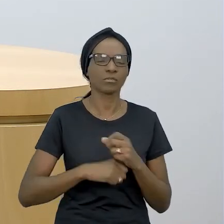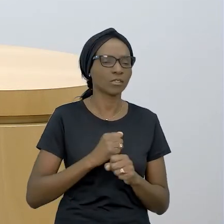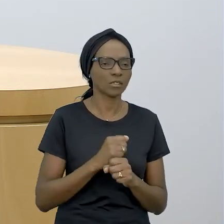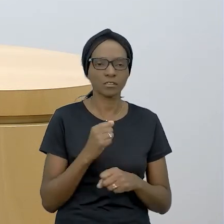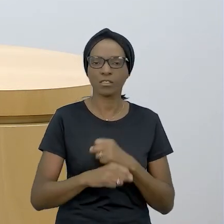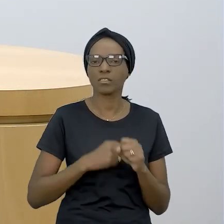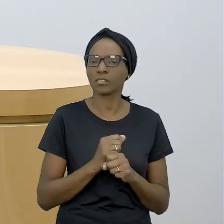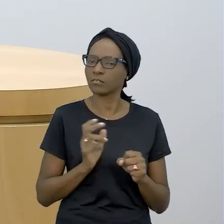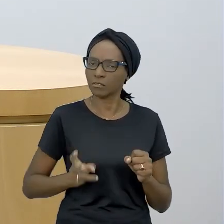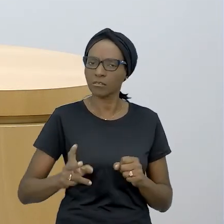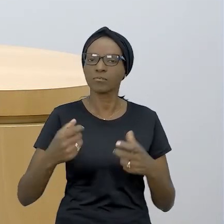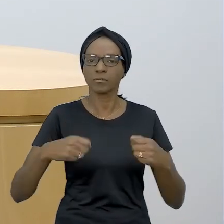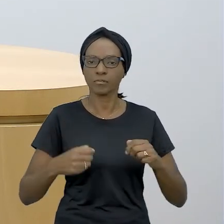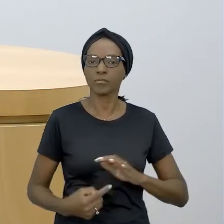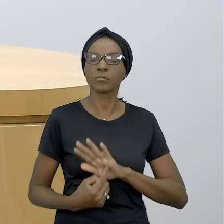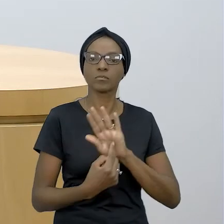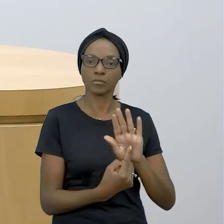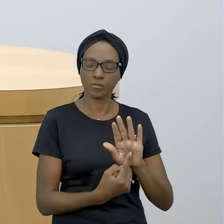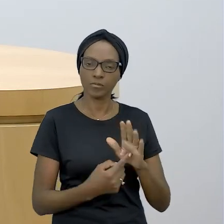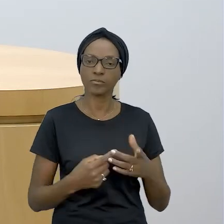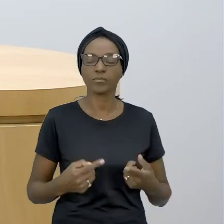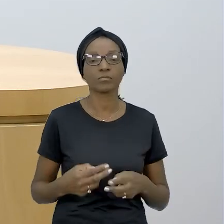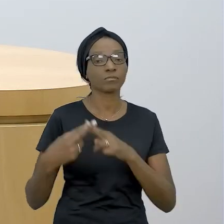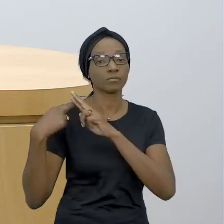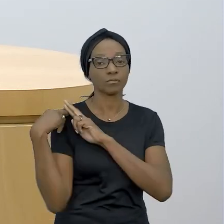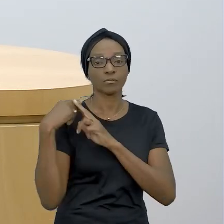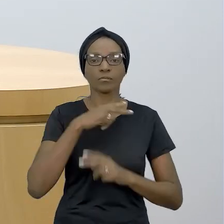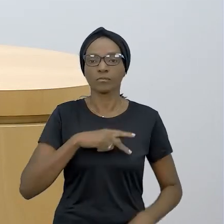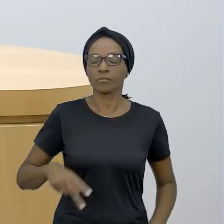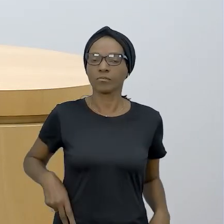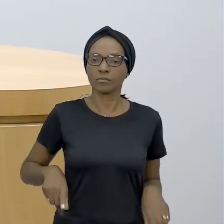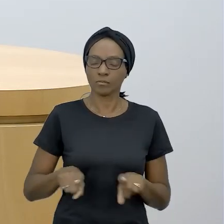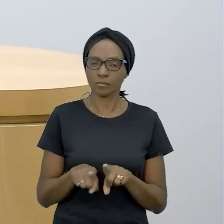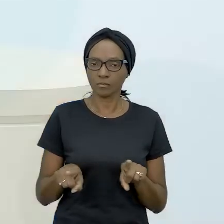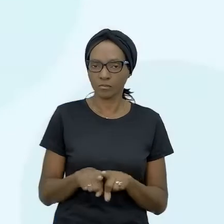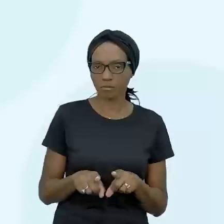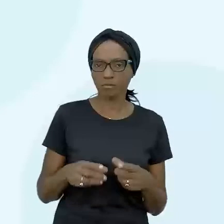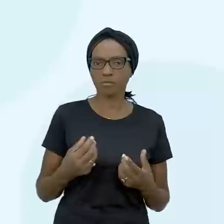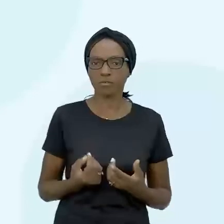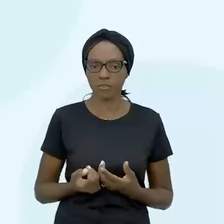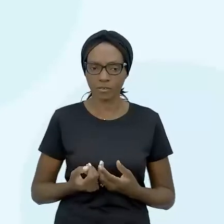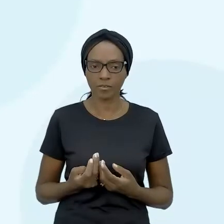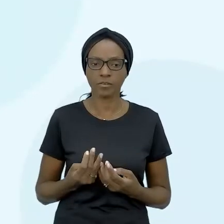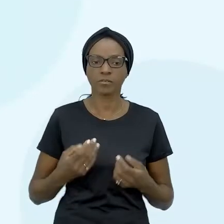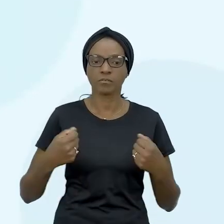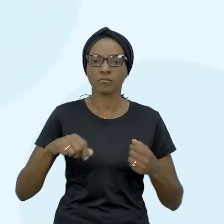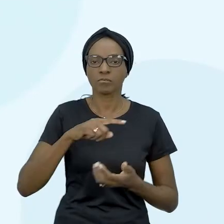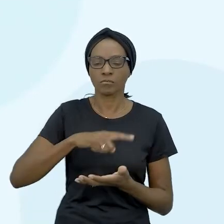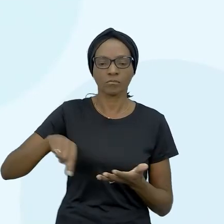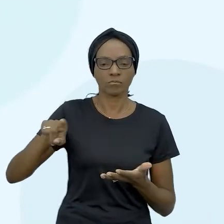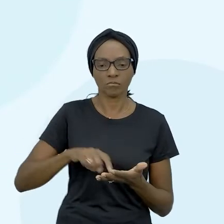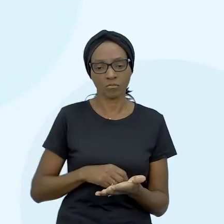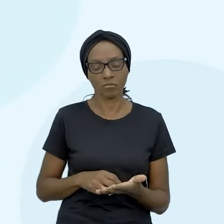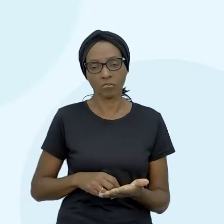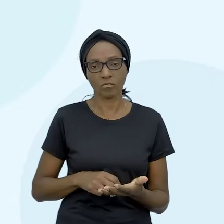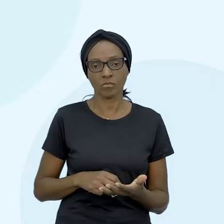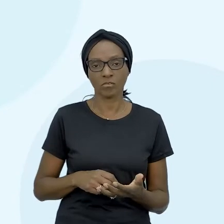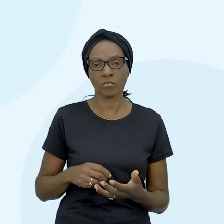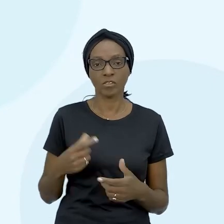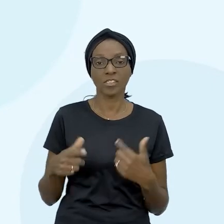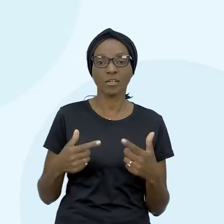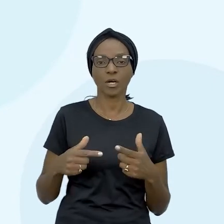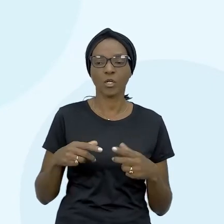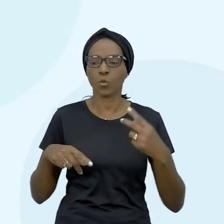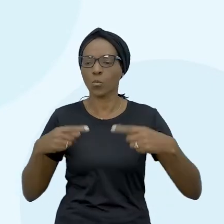certo? E, além disso, também compete ao presidente ou à presidente prover e extinguir cargos públicos